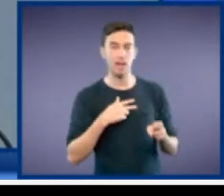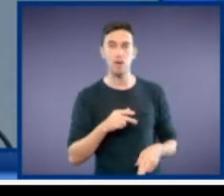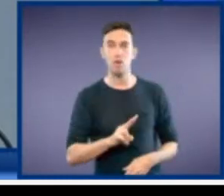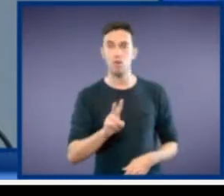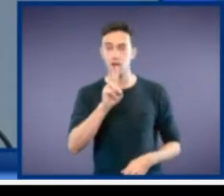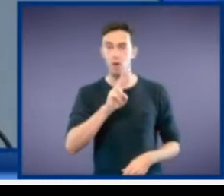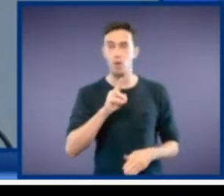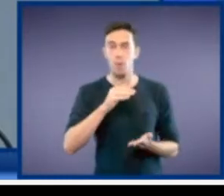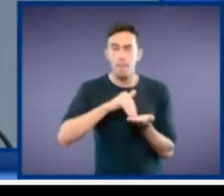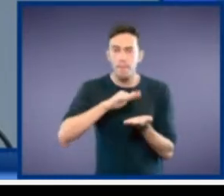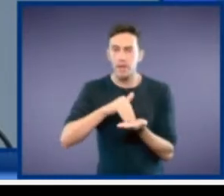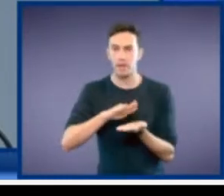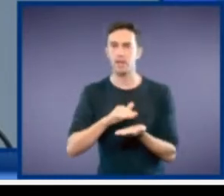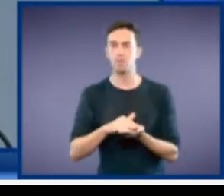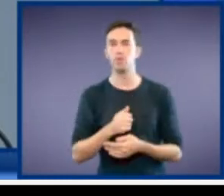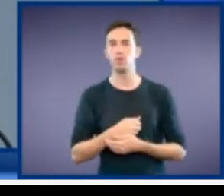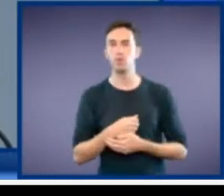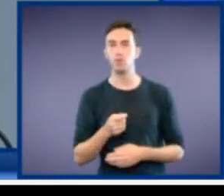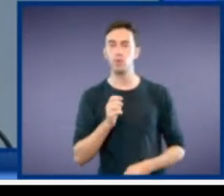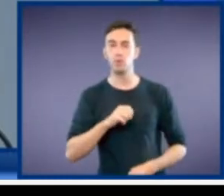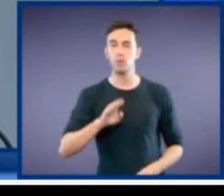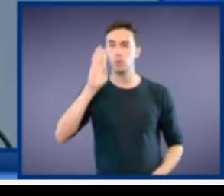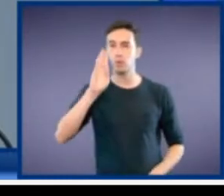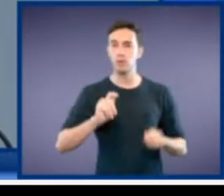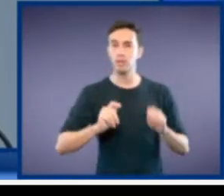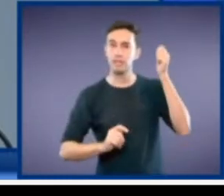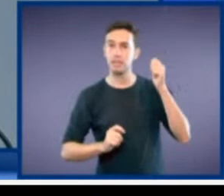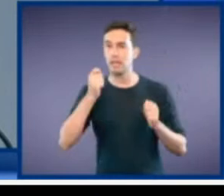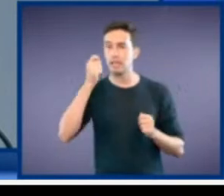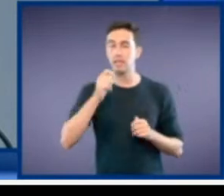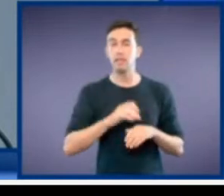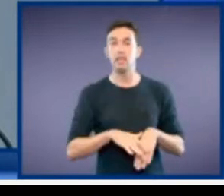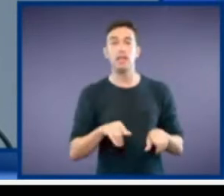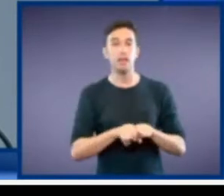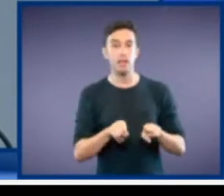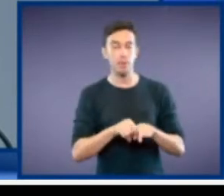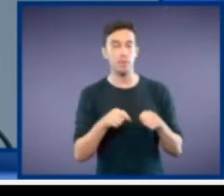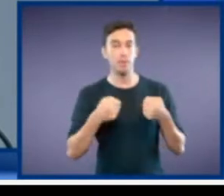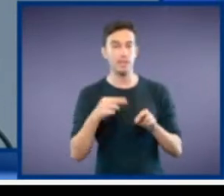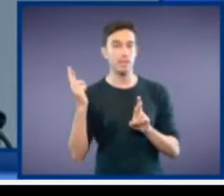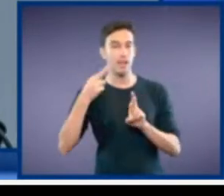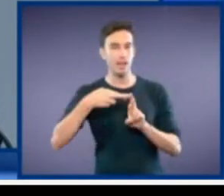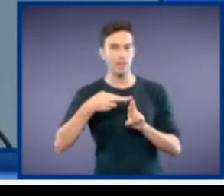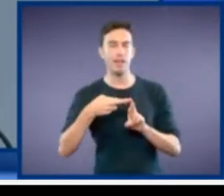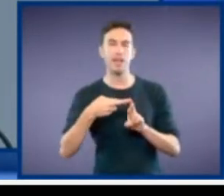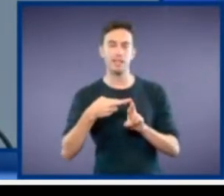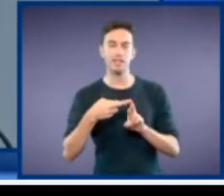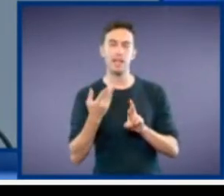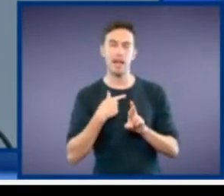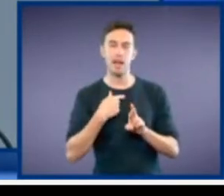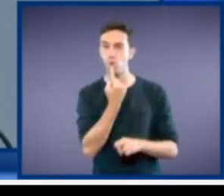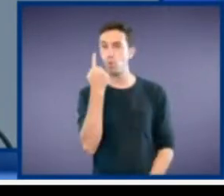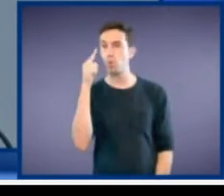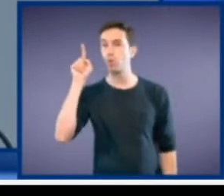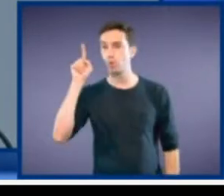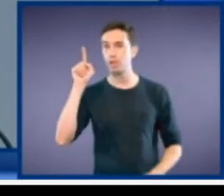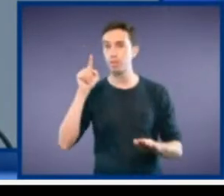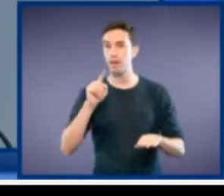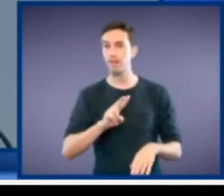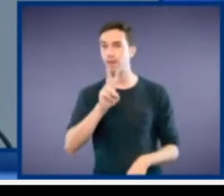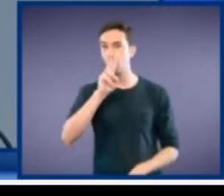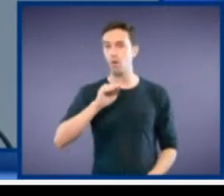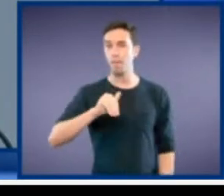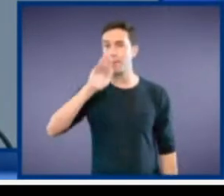lances a ser informado por mim e que deverá tomar como referência a maior proposta ofertada até o momento, respeitar o tempo